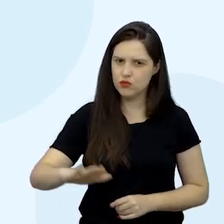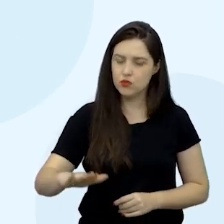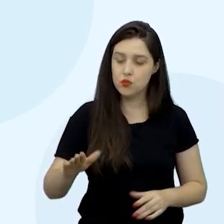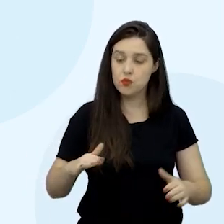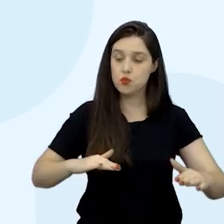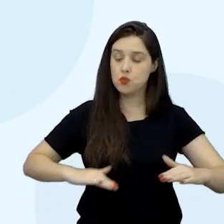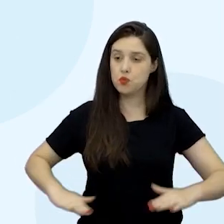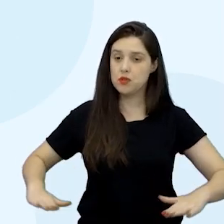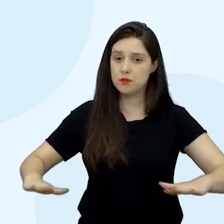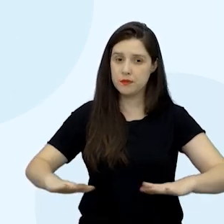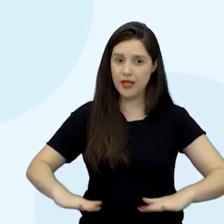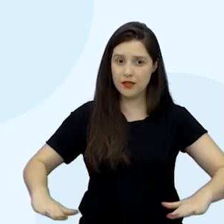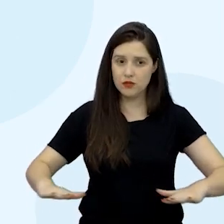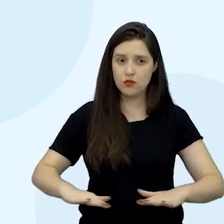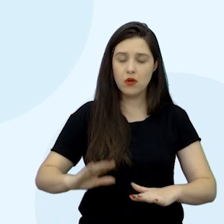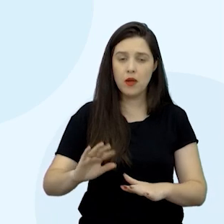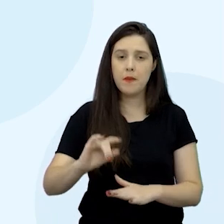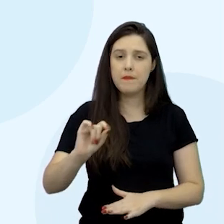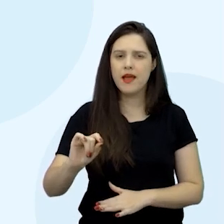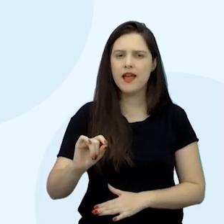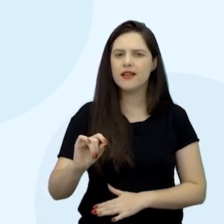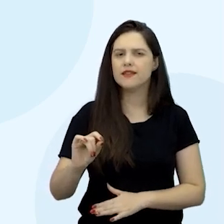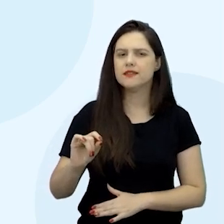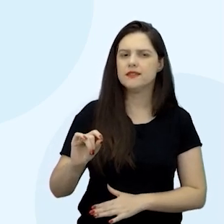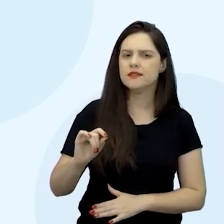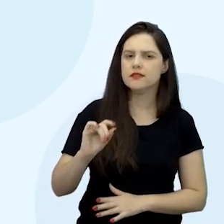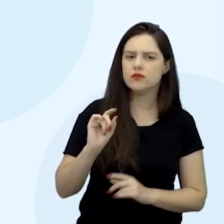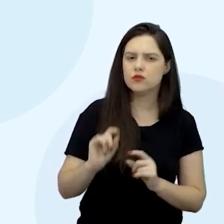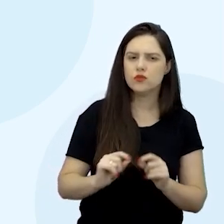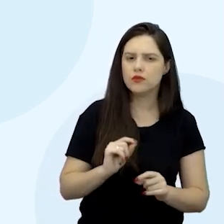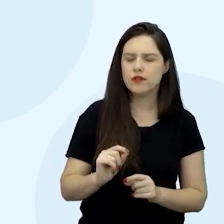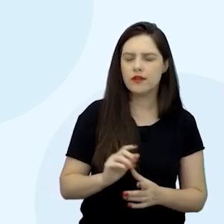espaço. Não tem o campo gravitacional, o Gibalina?